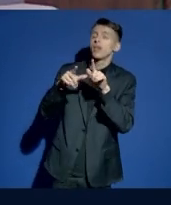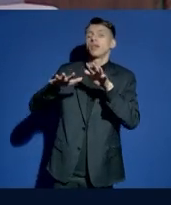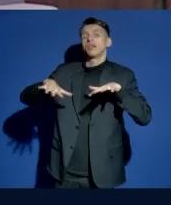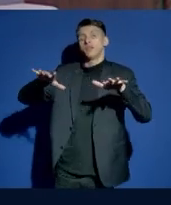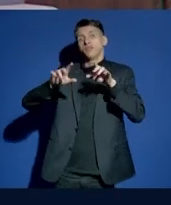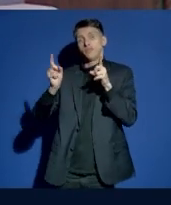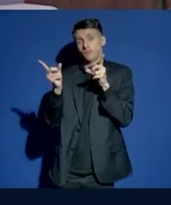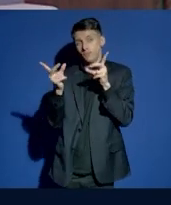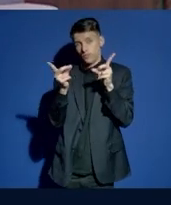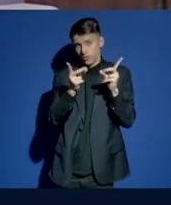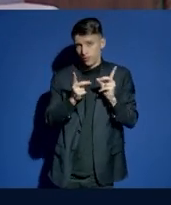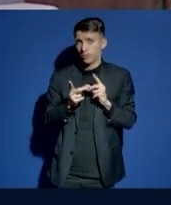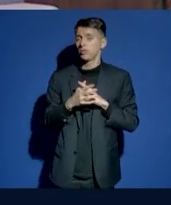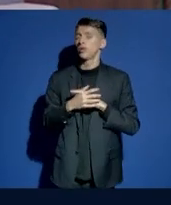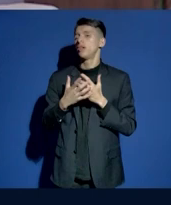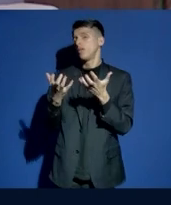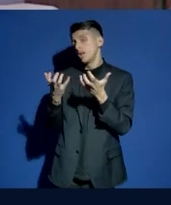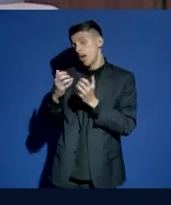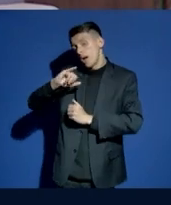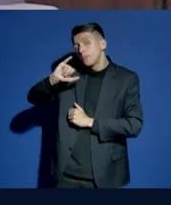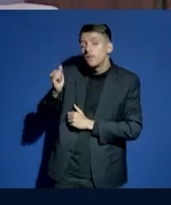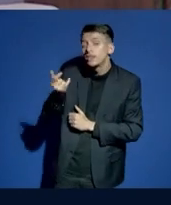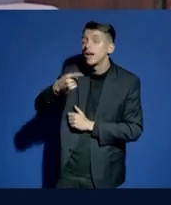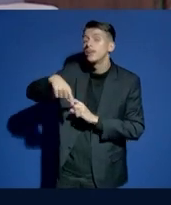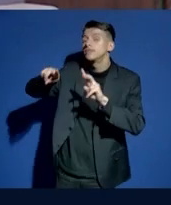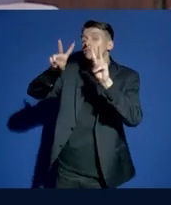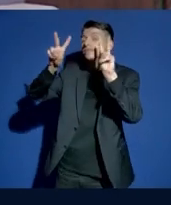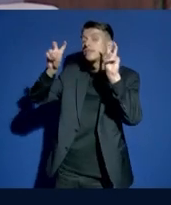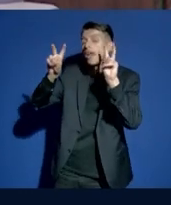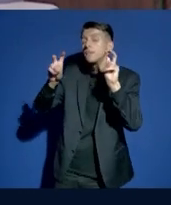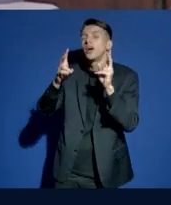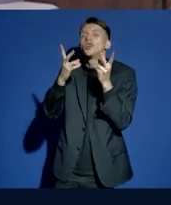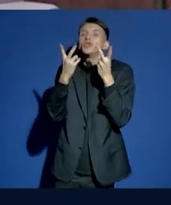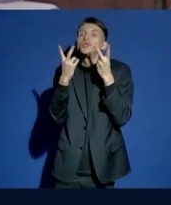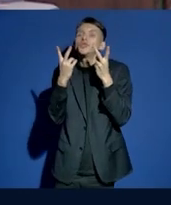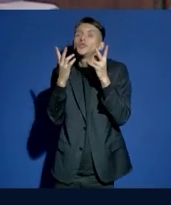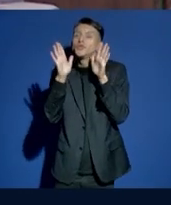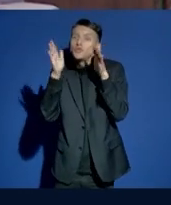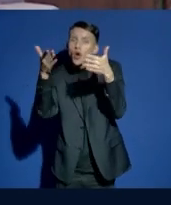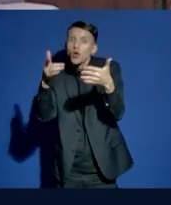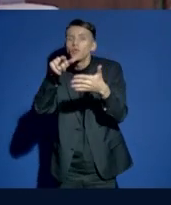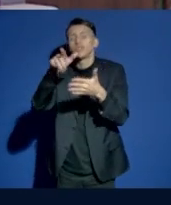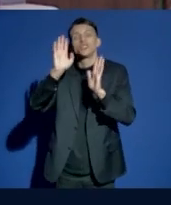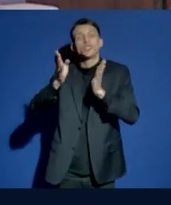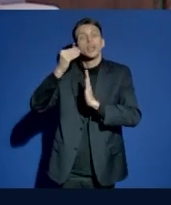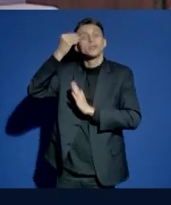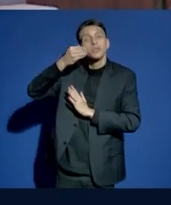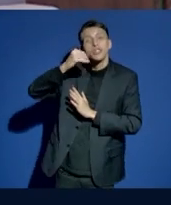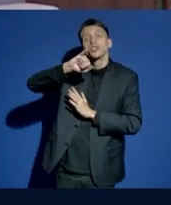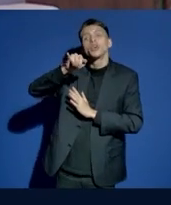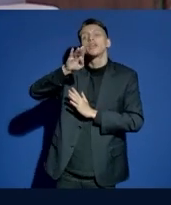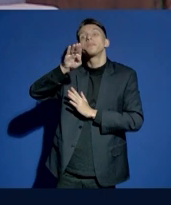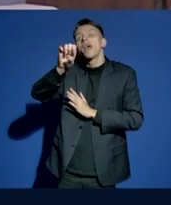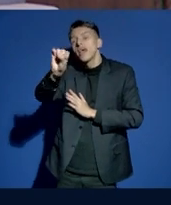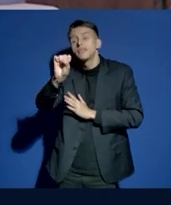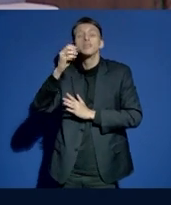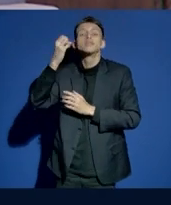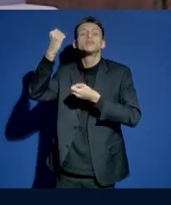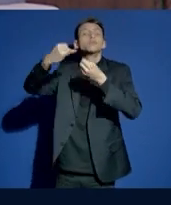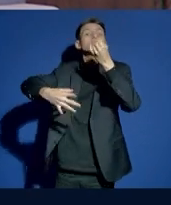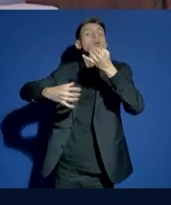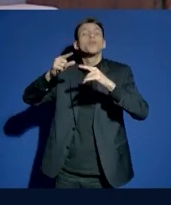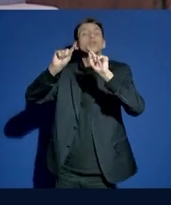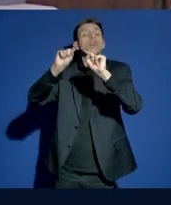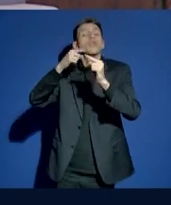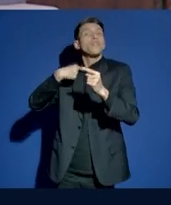desenvolvidos. Queria roubar um pouquinho dessa tua visão holística que você tem na JBS, para falar um pouquinho de que